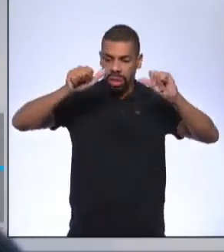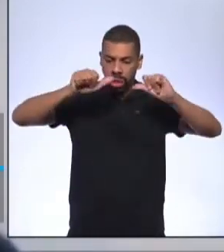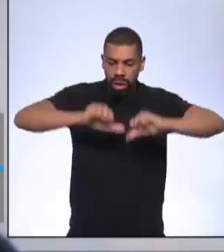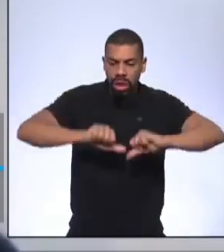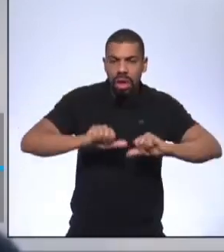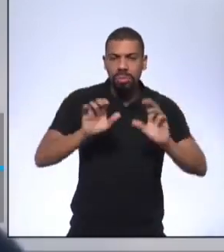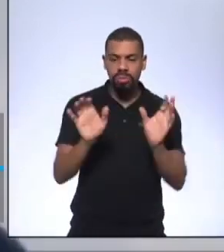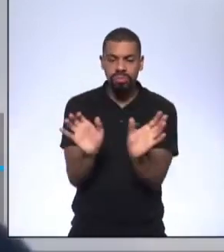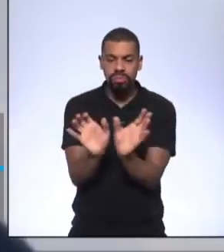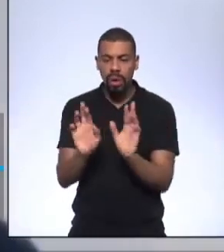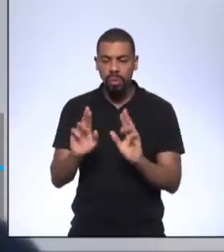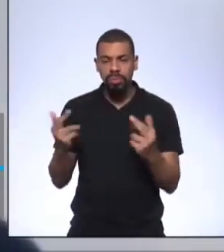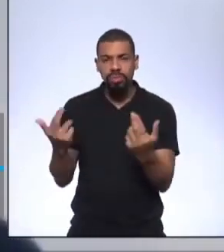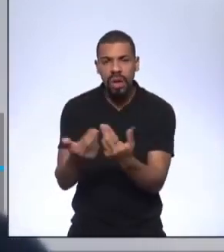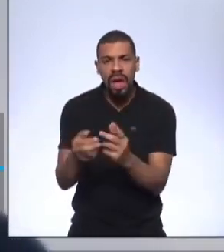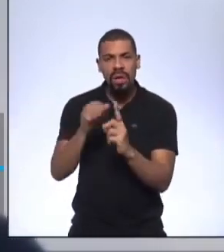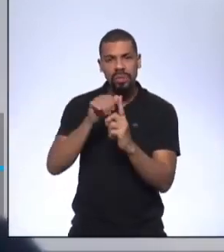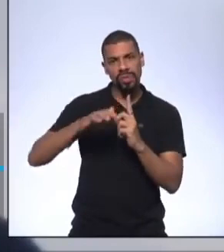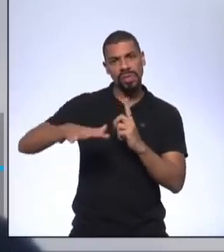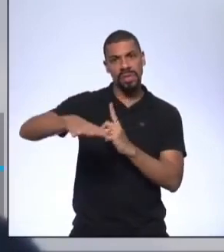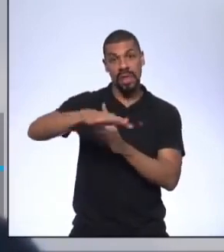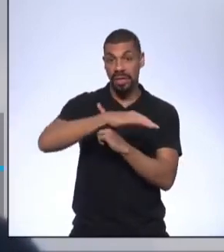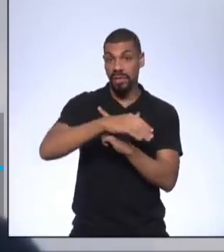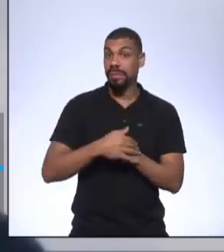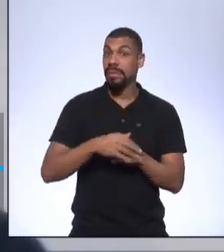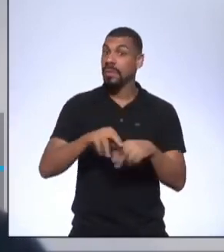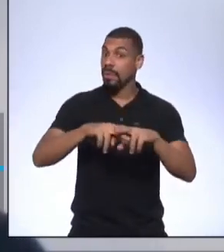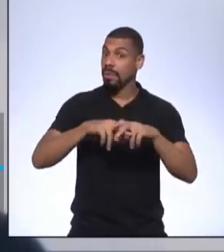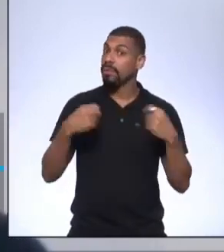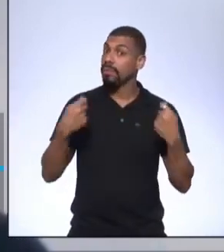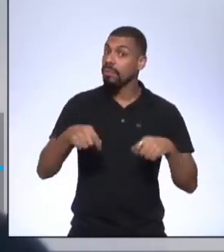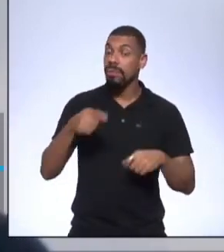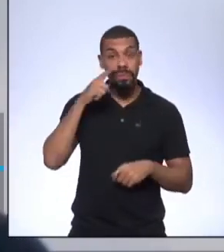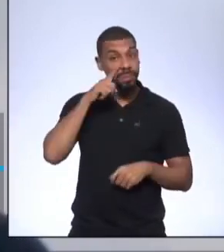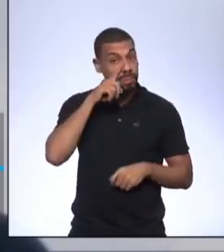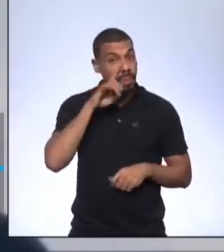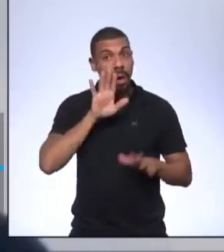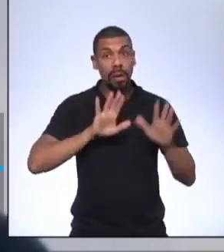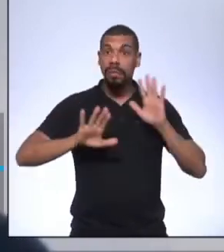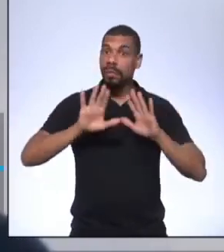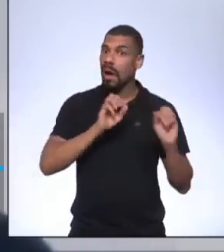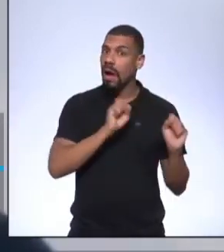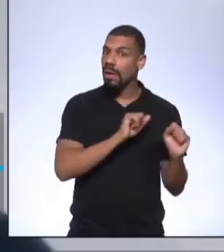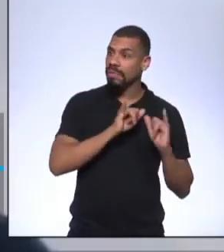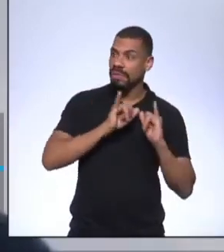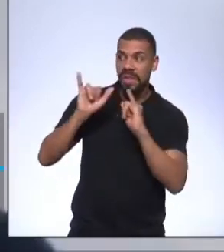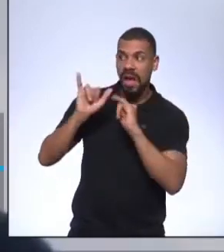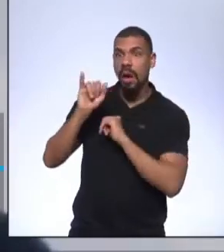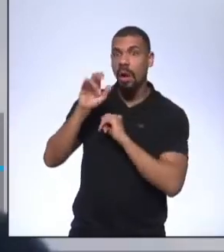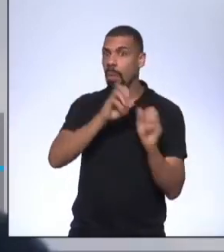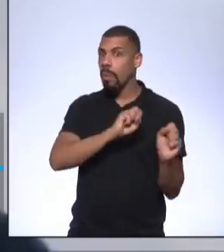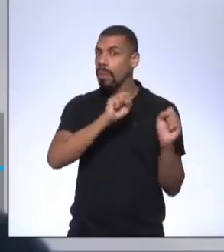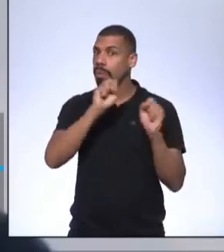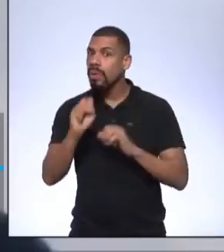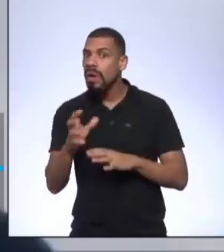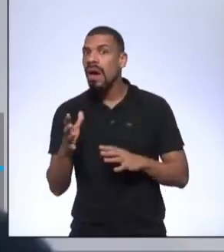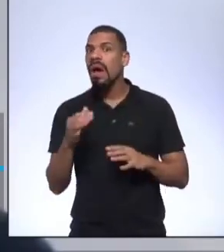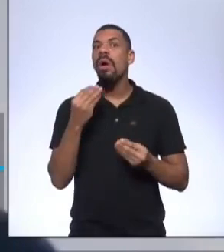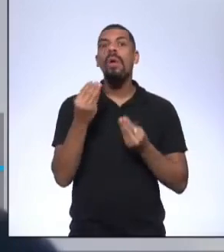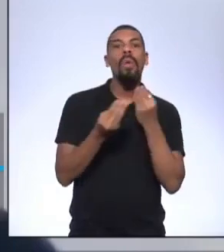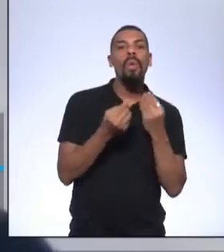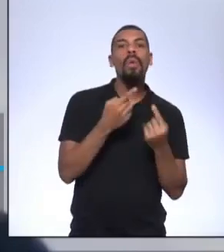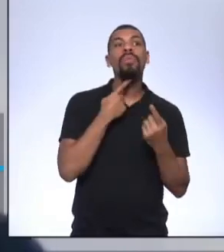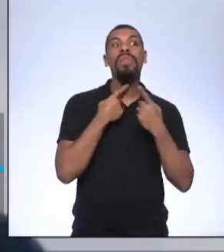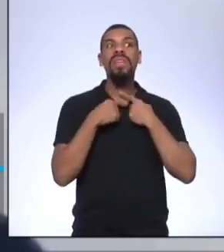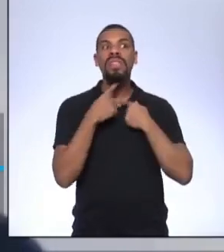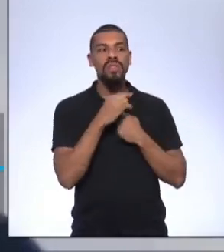ao fracasso das sociedades. Então, a gente precisa centralizar o poder, né? Essas vontades